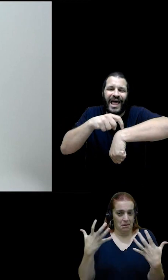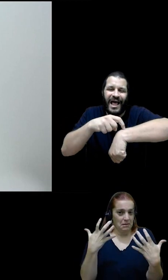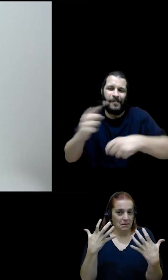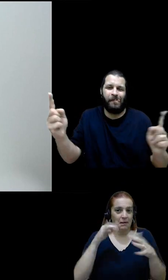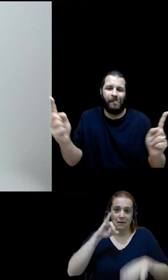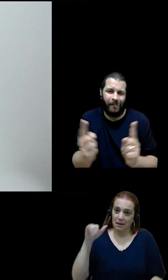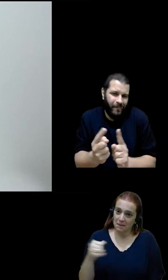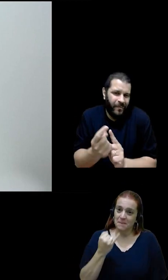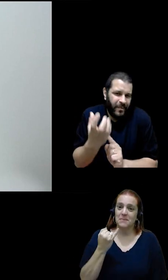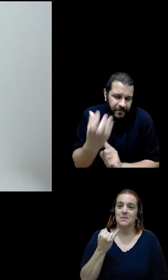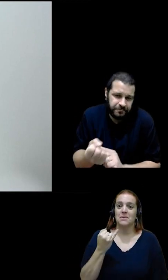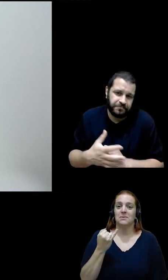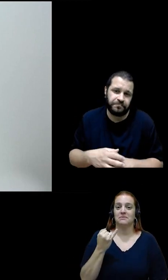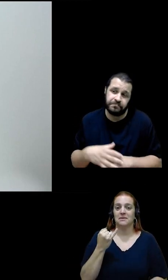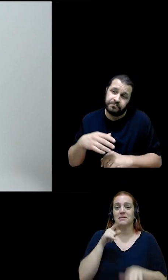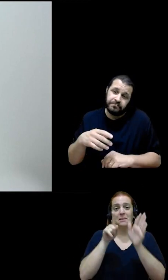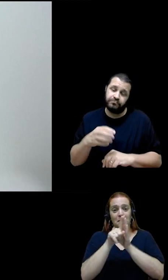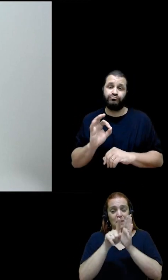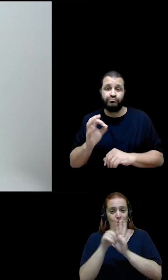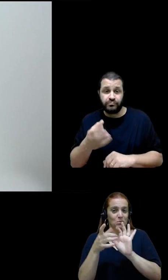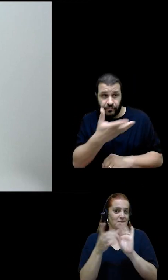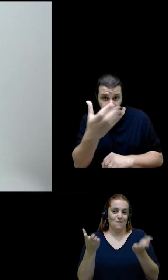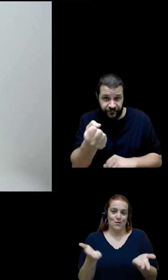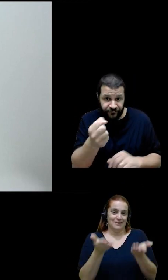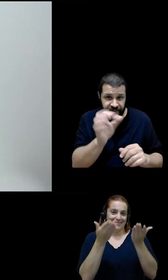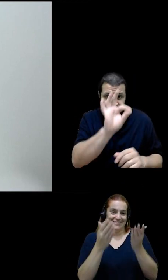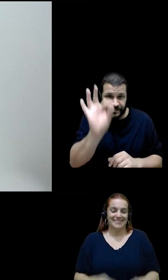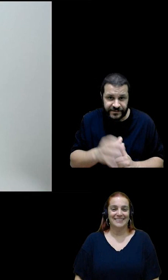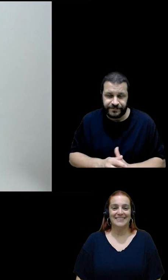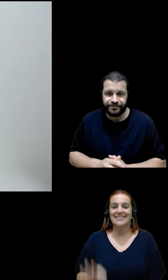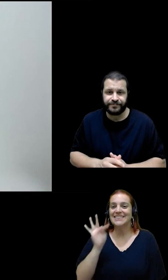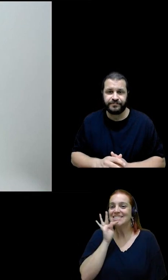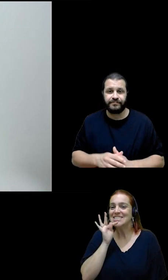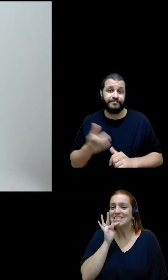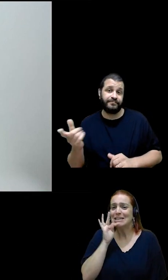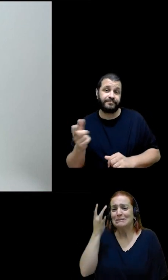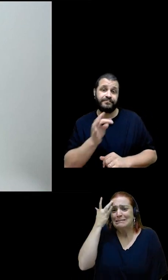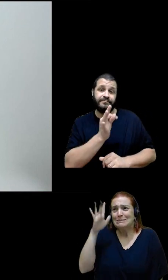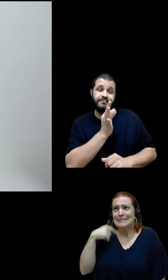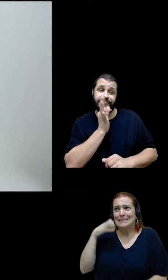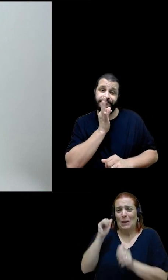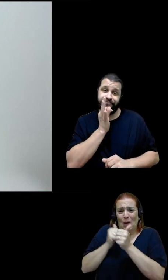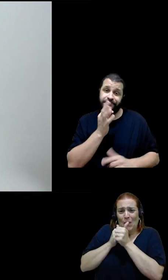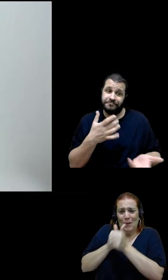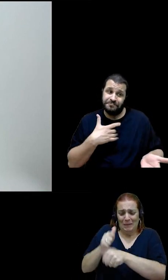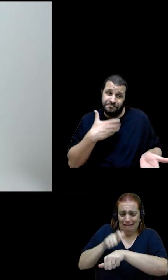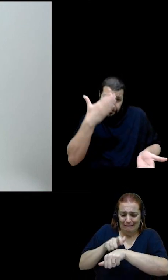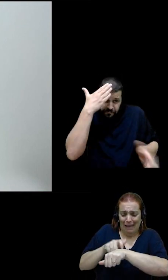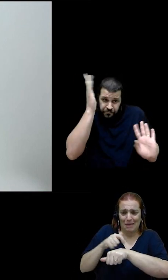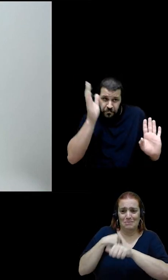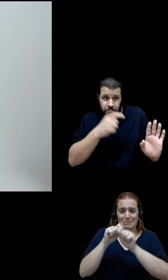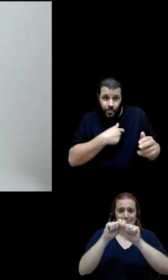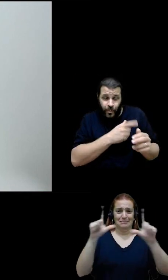curto, mas é claro que a gente também permite alguma pergunta. Nem sei se eu segui o tempo, porque eu fiquei compartilhando, não olhei o